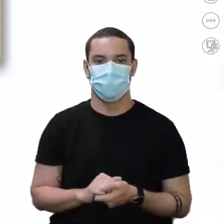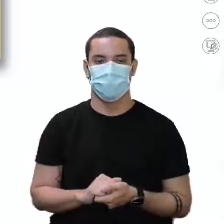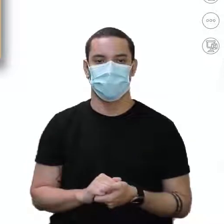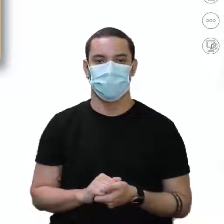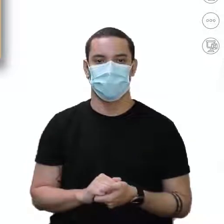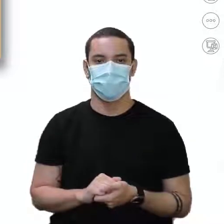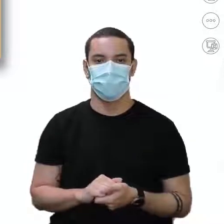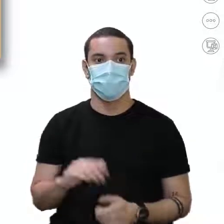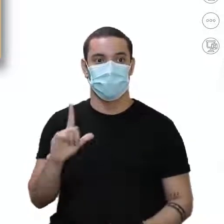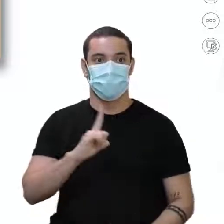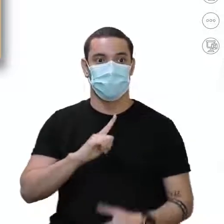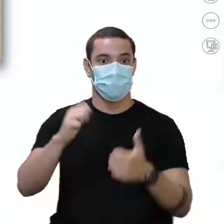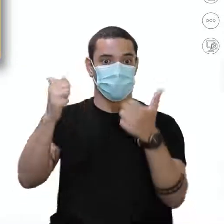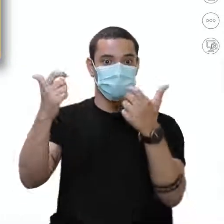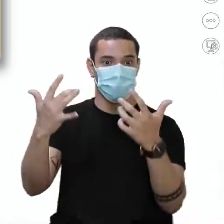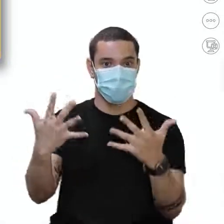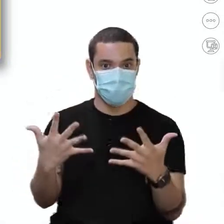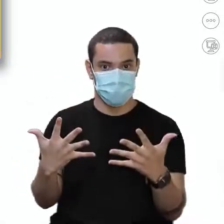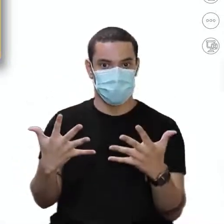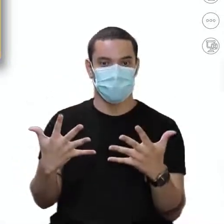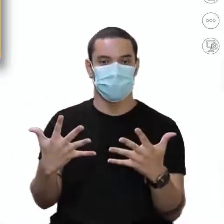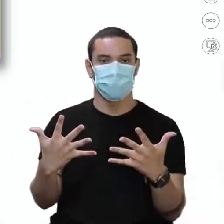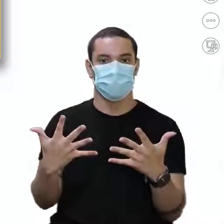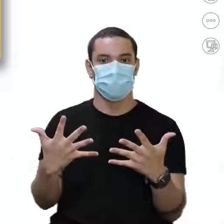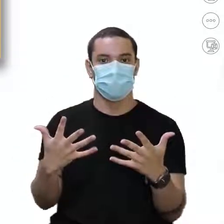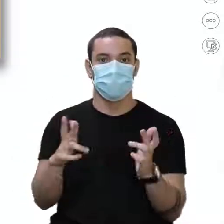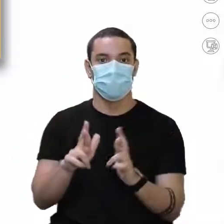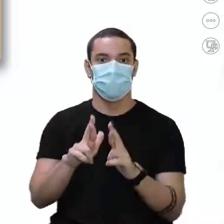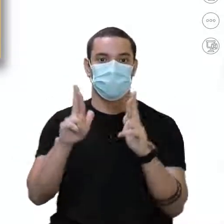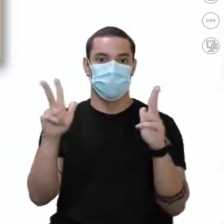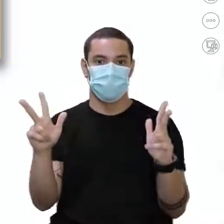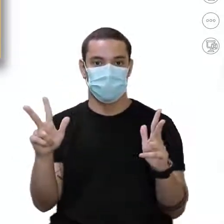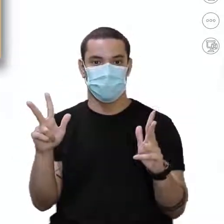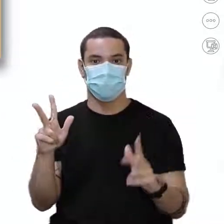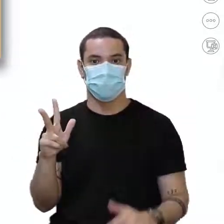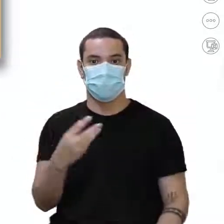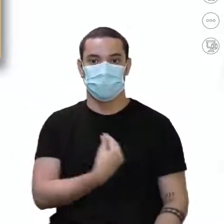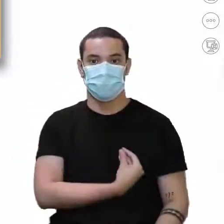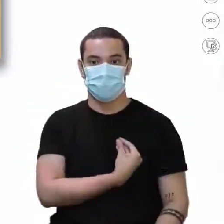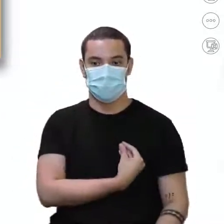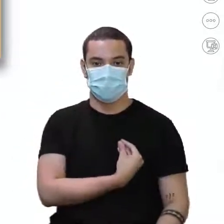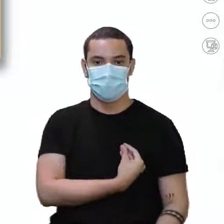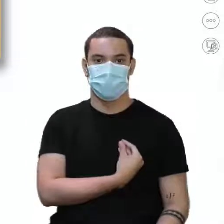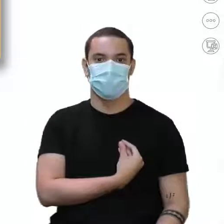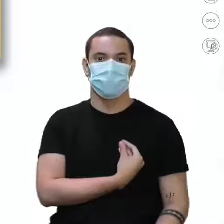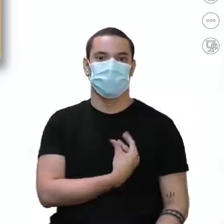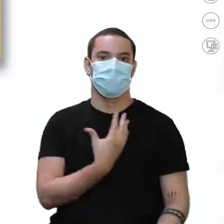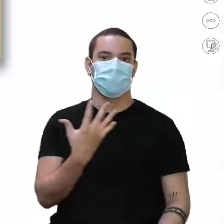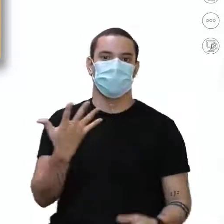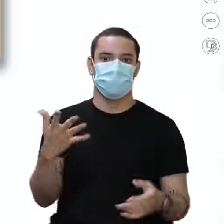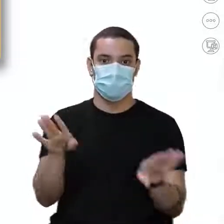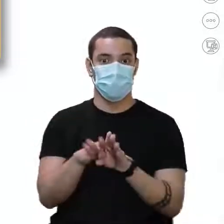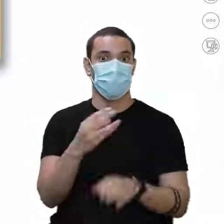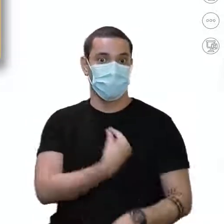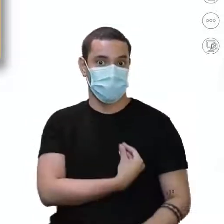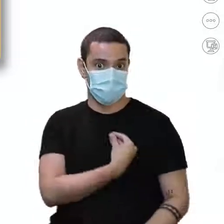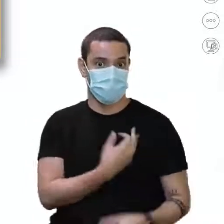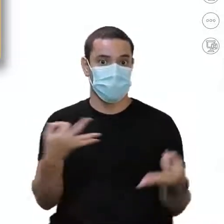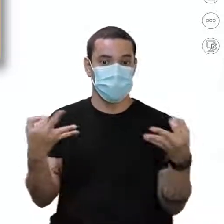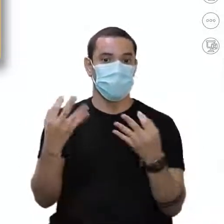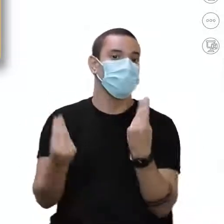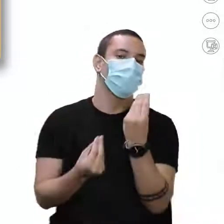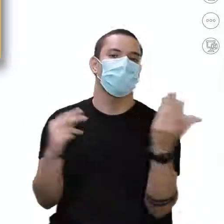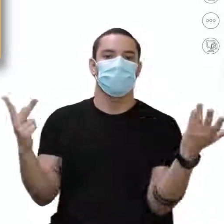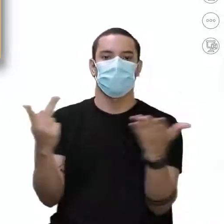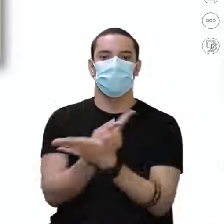como eu posso dizer? Uma explicação entre ele, a diferença entre ele e o Simple Past. Comentei com vocês. Inclusive, na aula passada, a gente traduziu muito